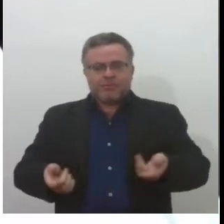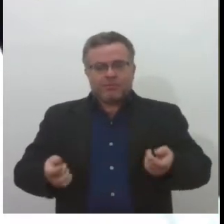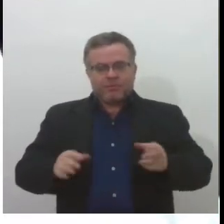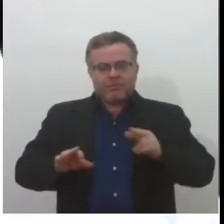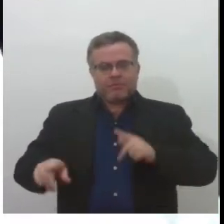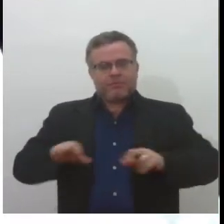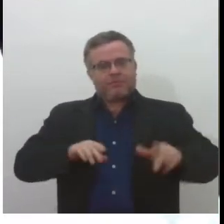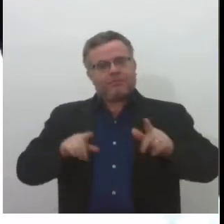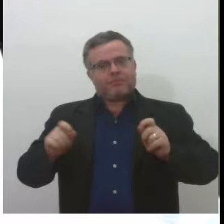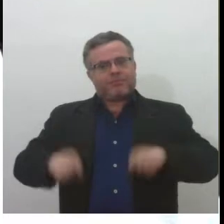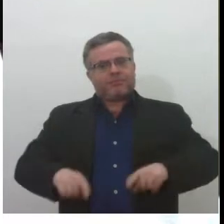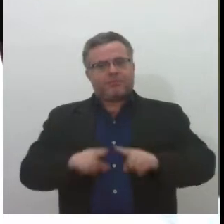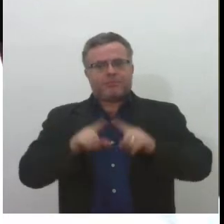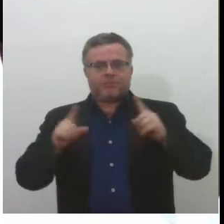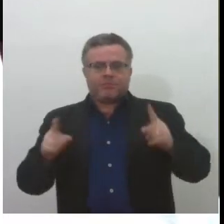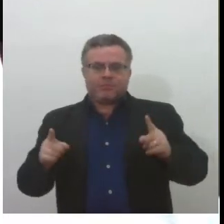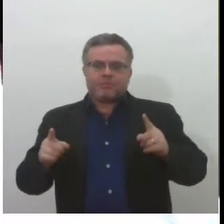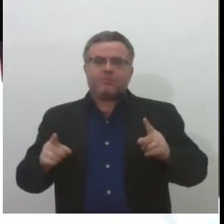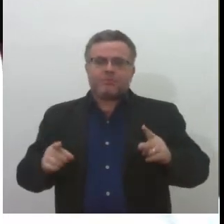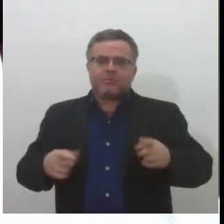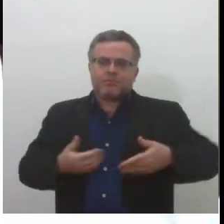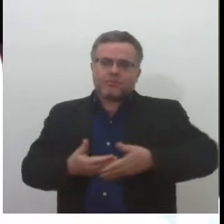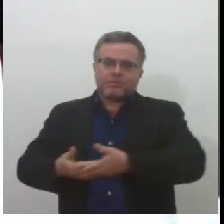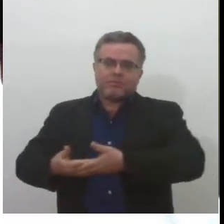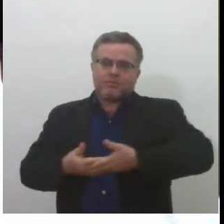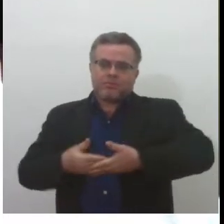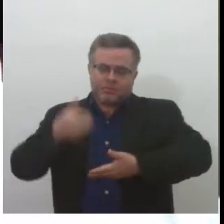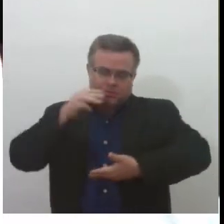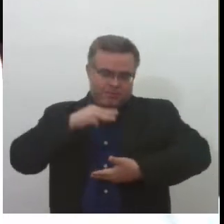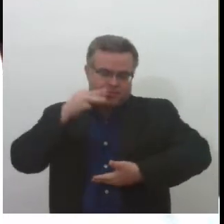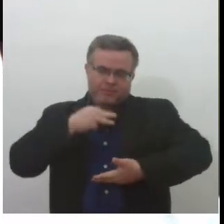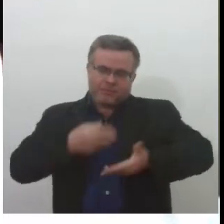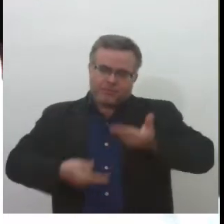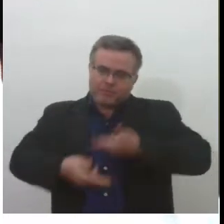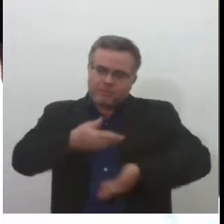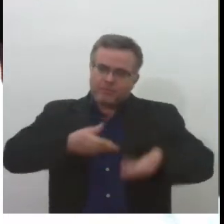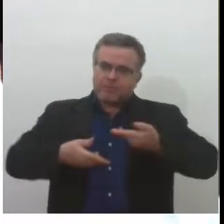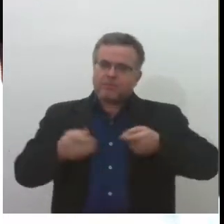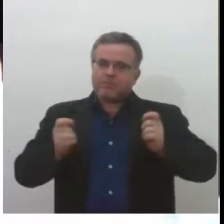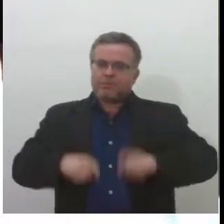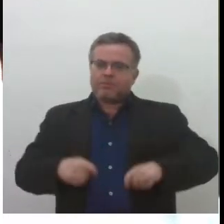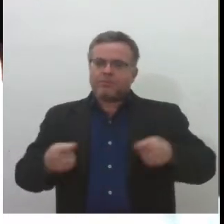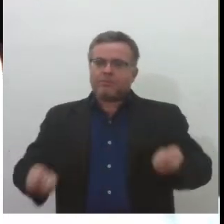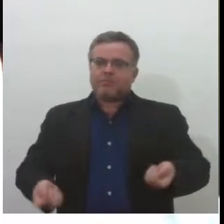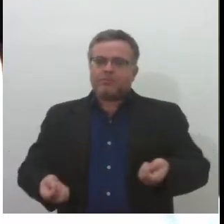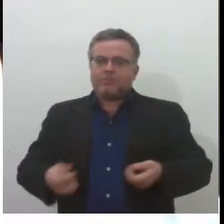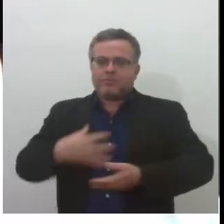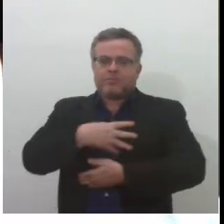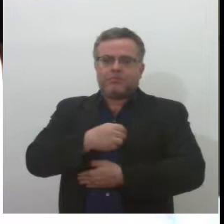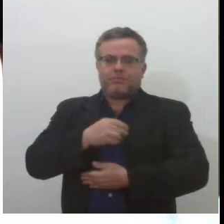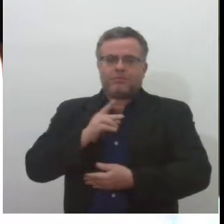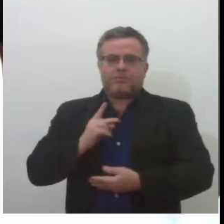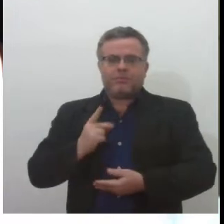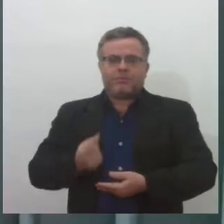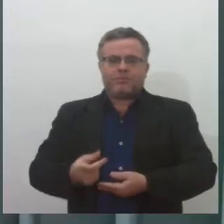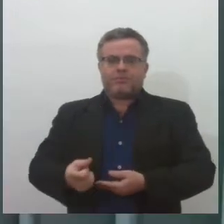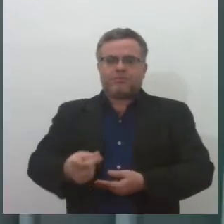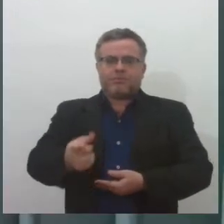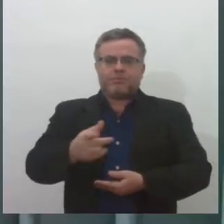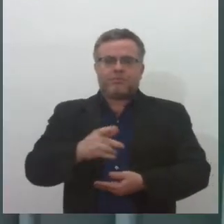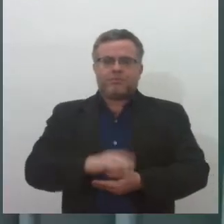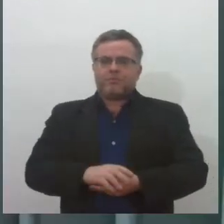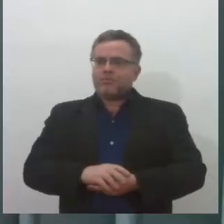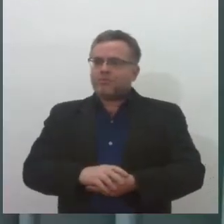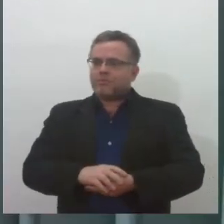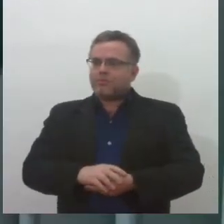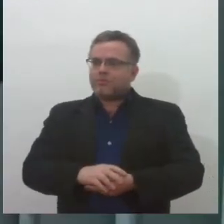esse essa boa relação da mãe com aquele seu filho faz com que ela consiga amamentar por muito tempo Doutor Ricardo